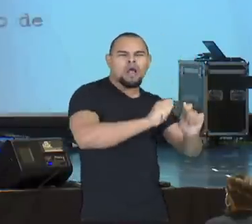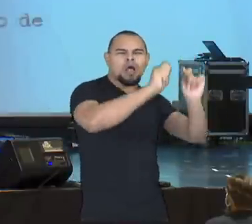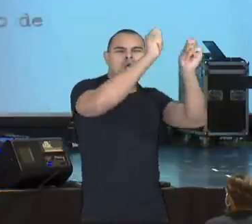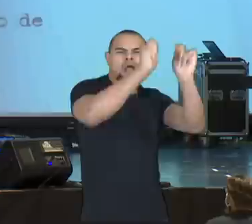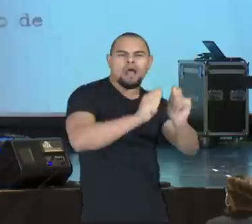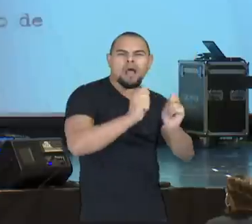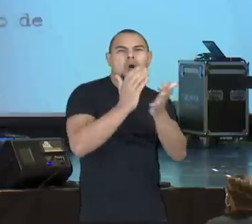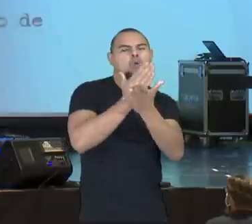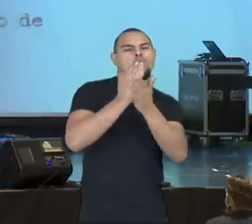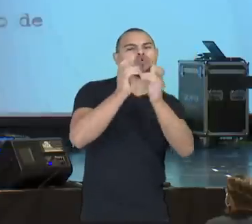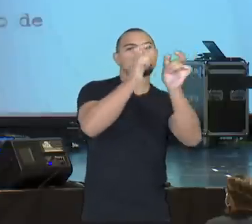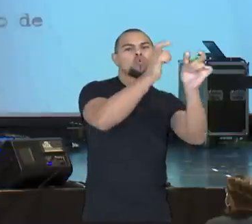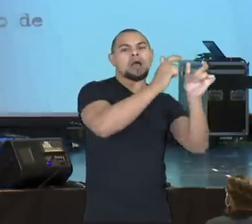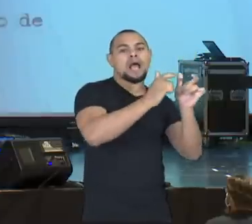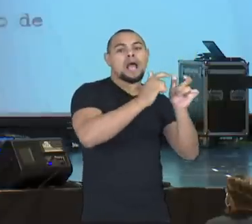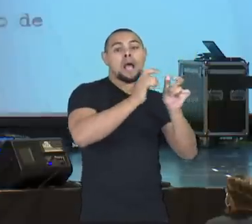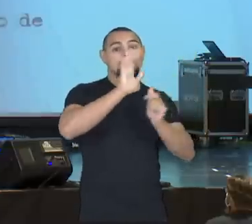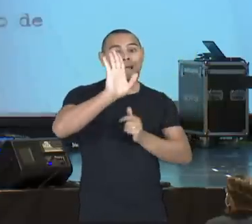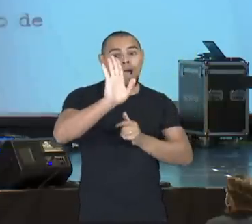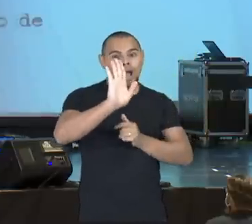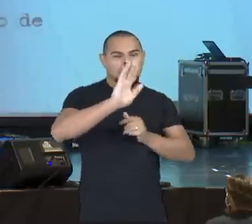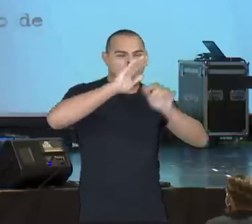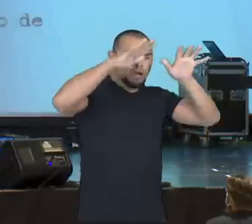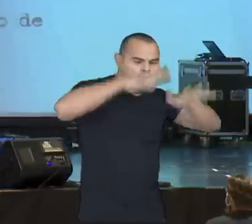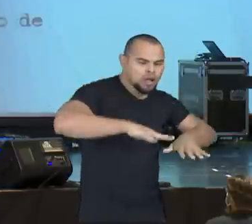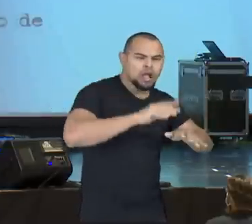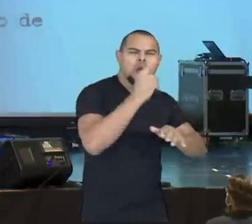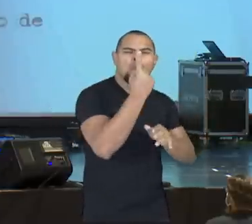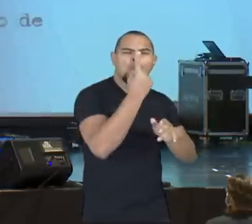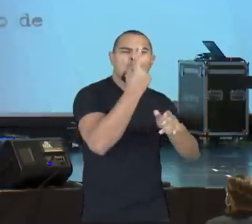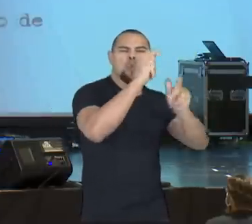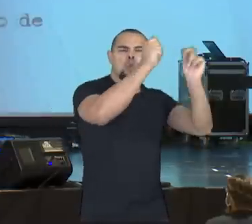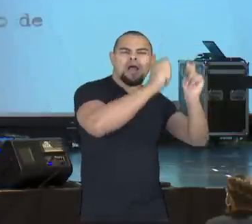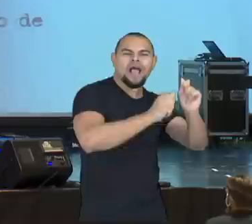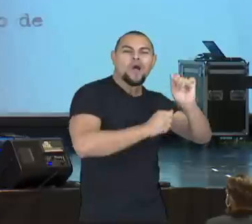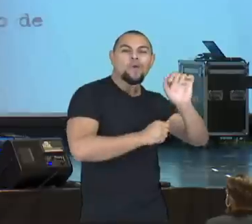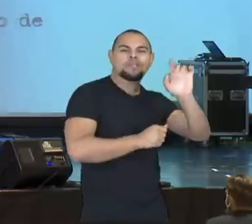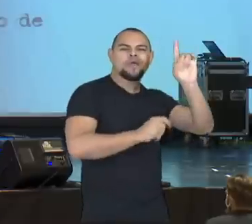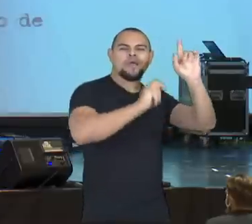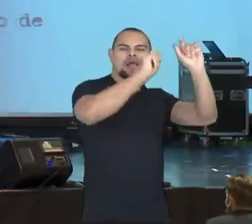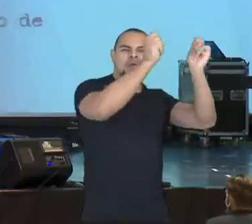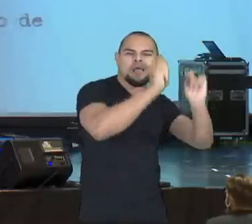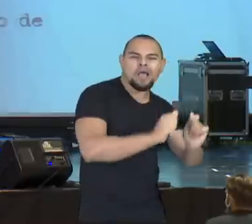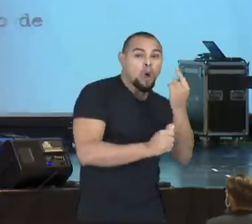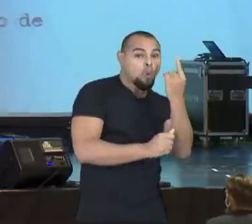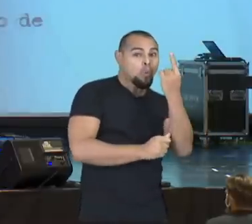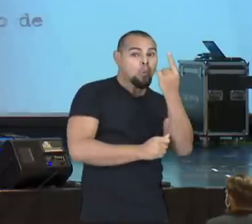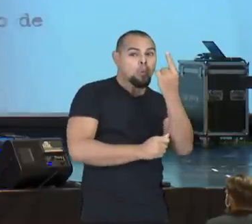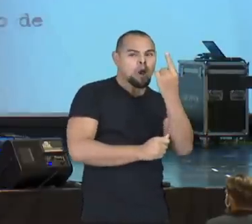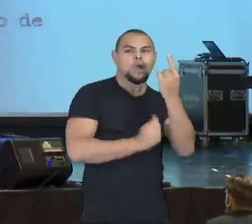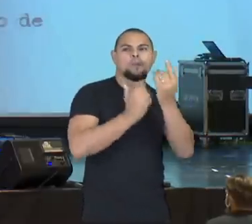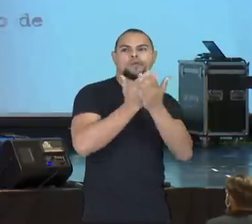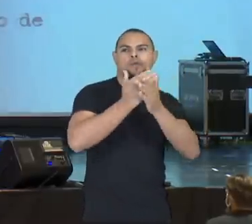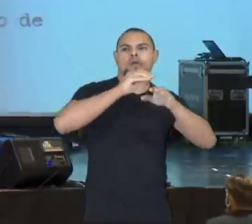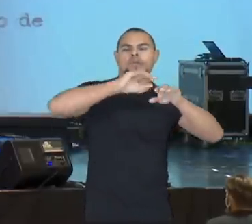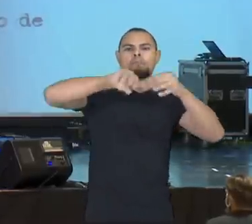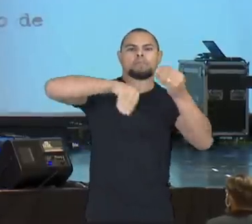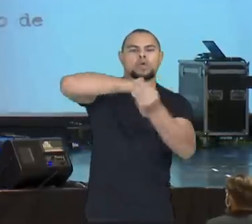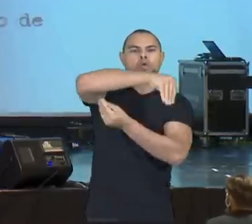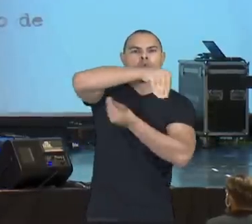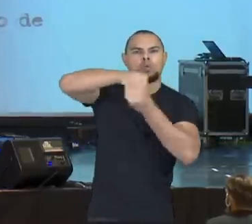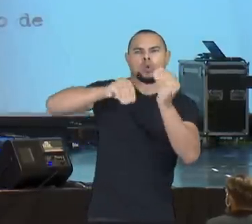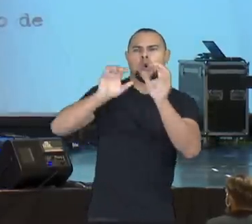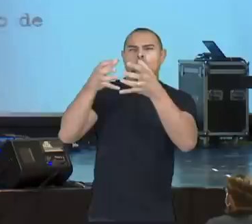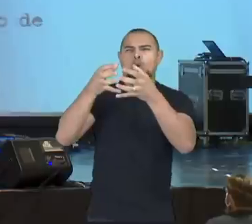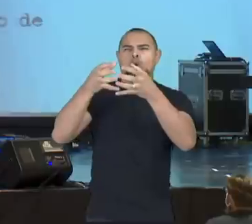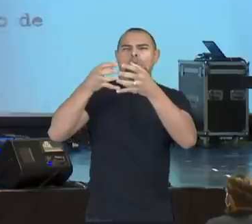mas o monoteísmo ele foi se transformando em politeísmos de vários grupos